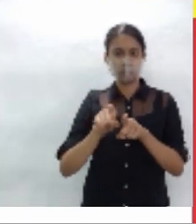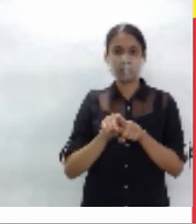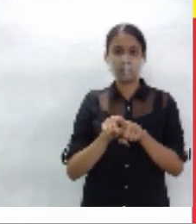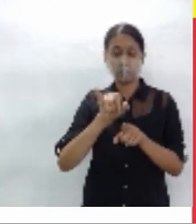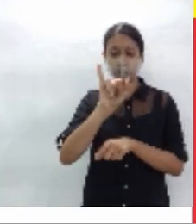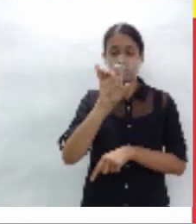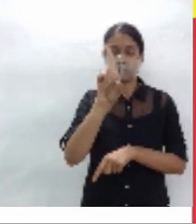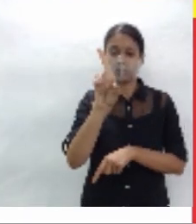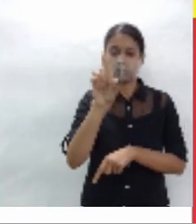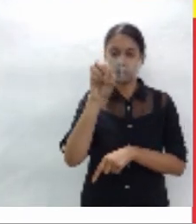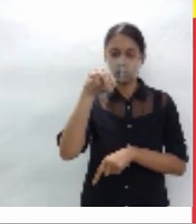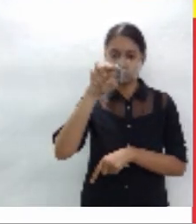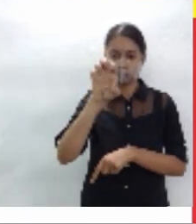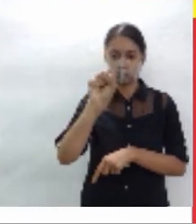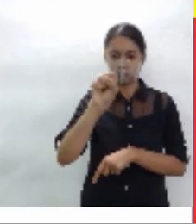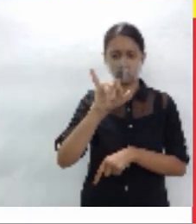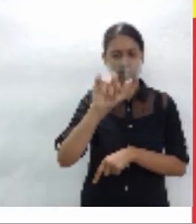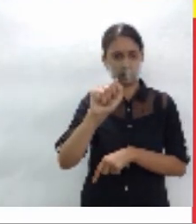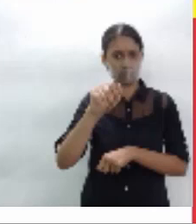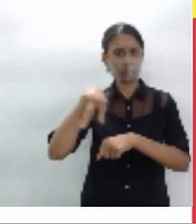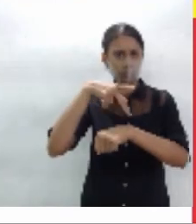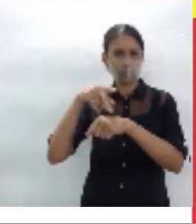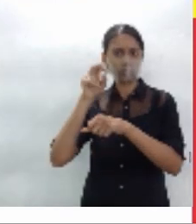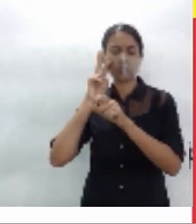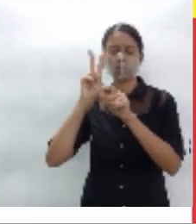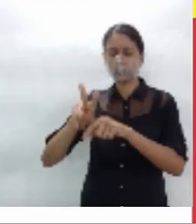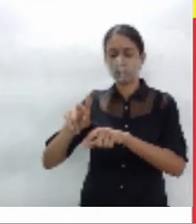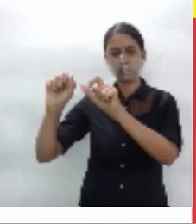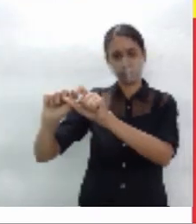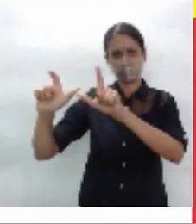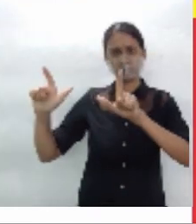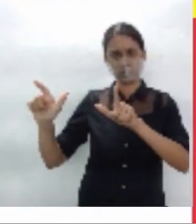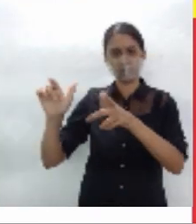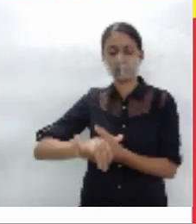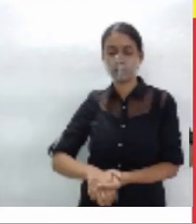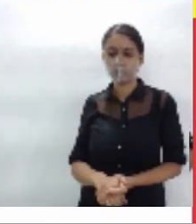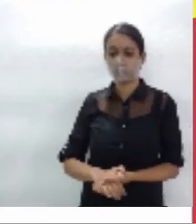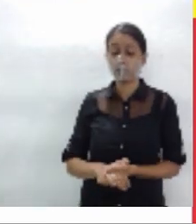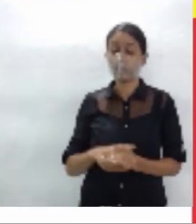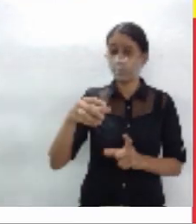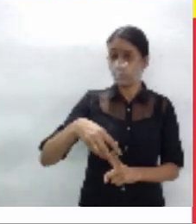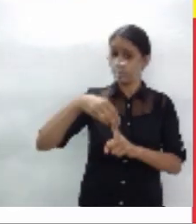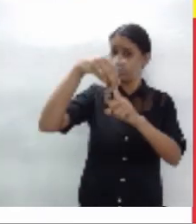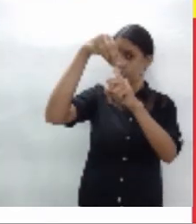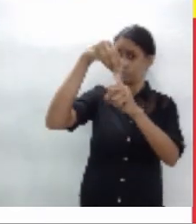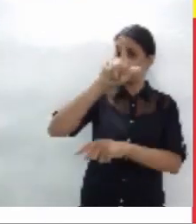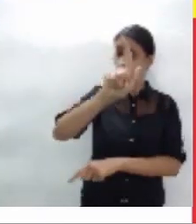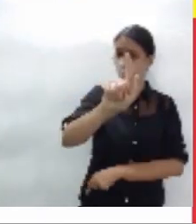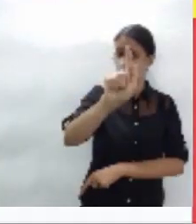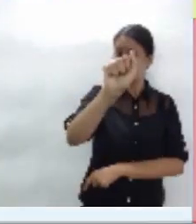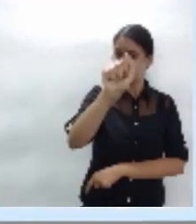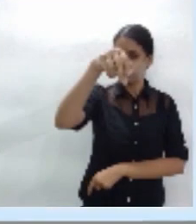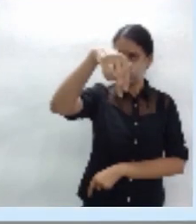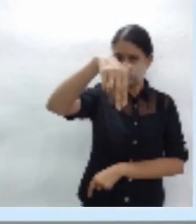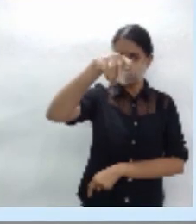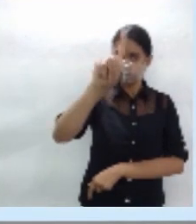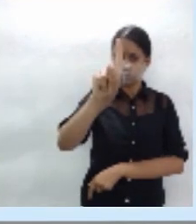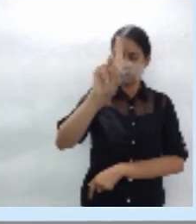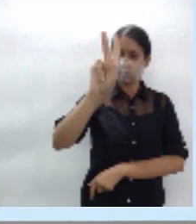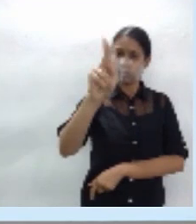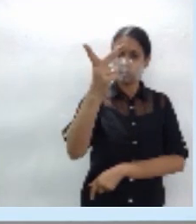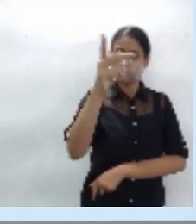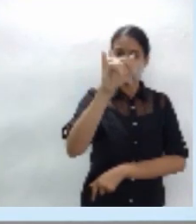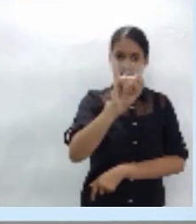Congo. Esses líderes que vocês viram aí na tela, principalmente em especial Gandhi, que está aí, eu coloquei porque Gandhi era